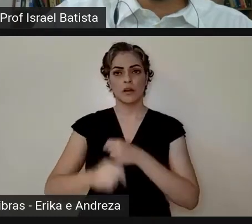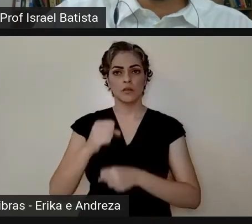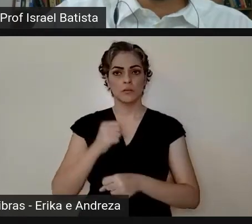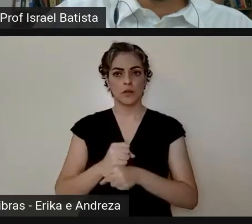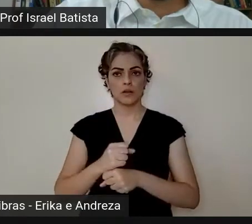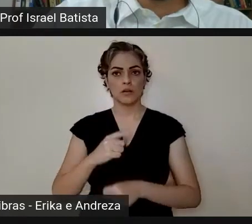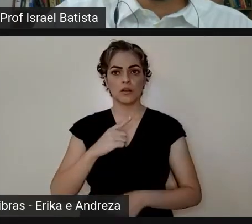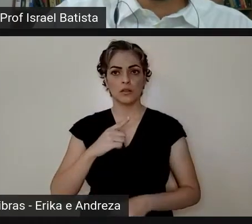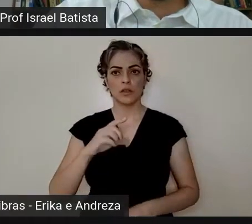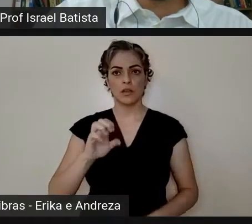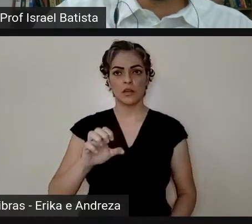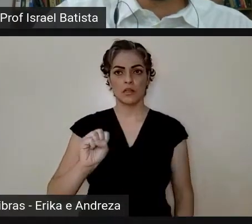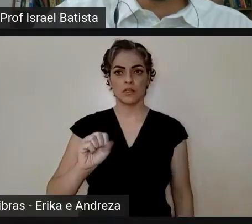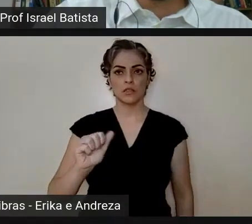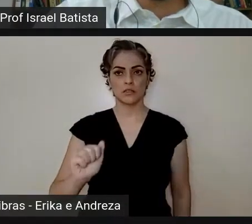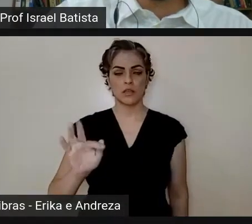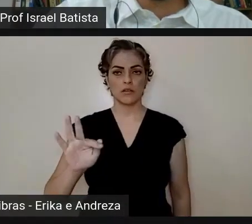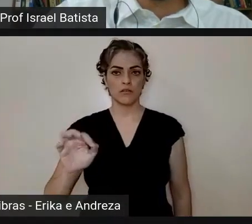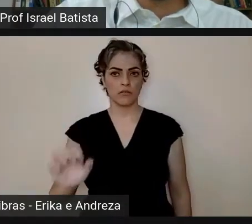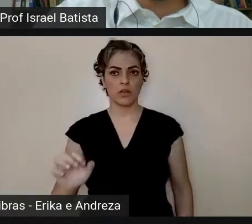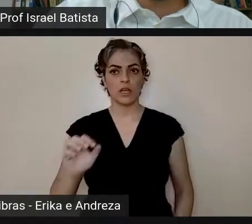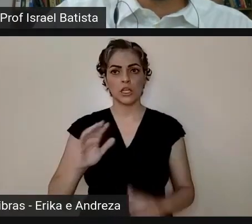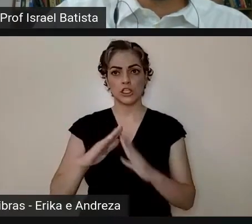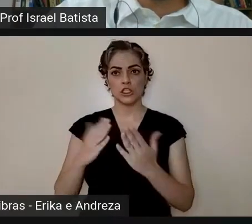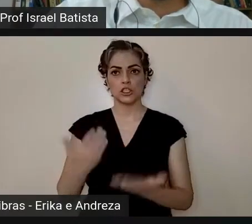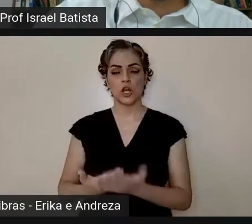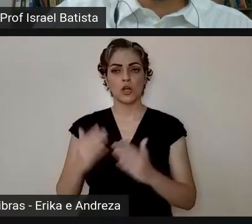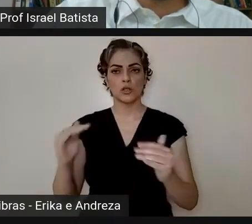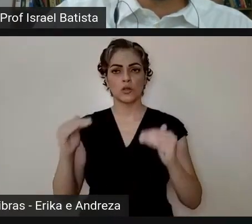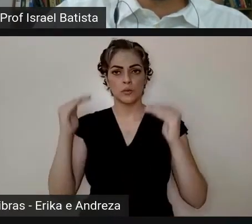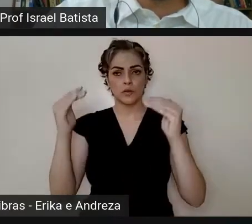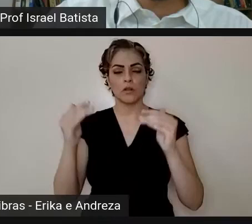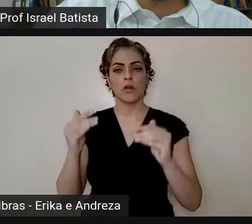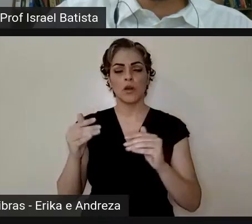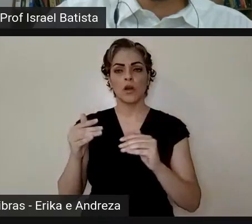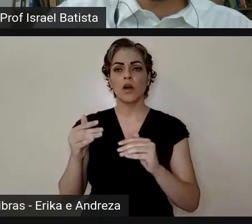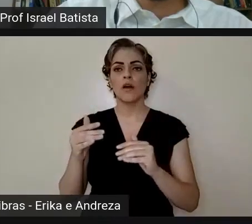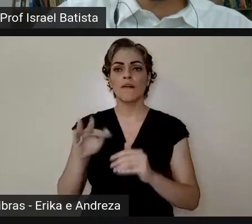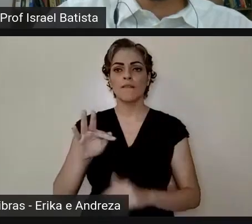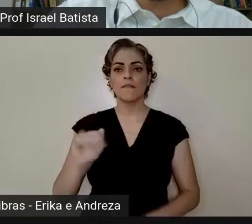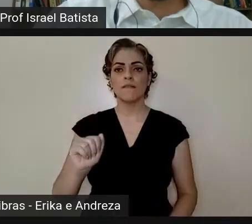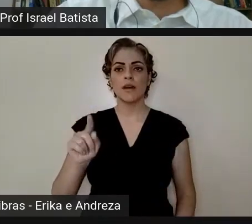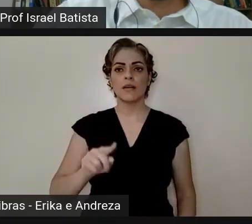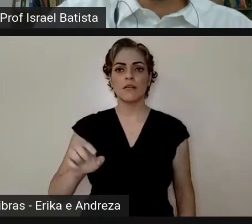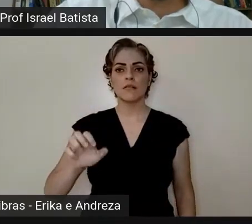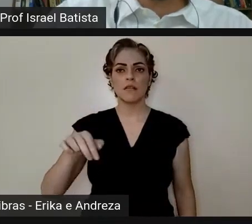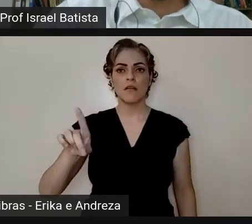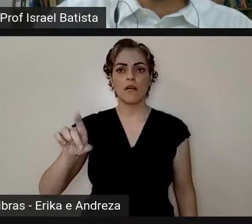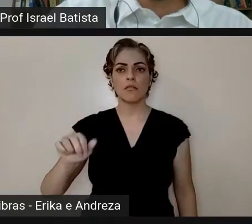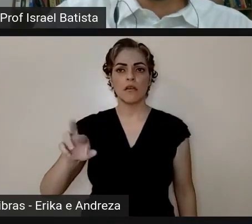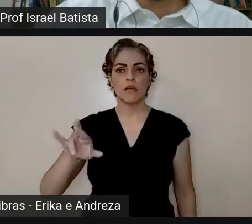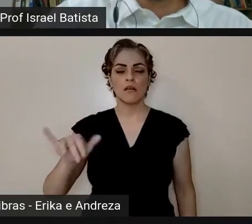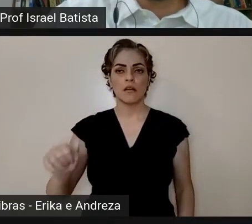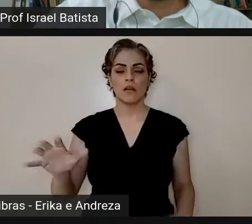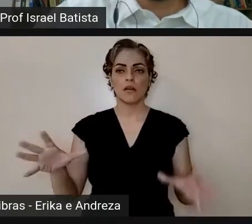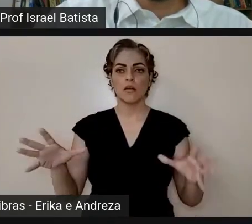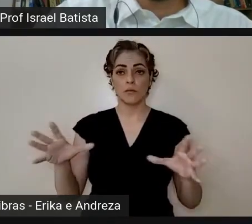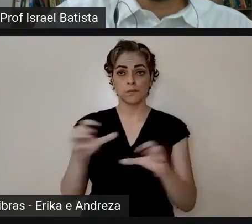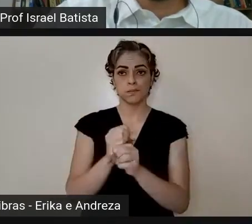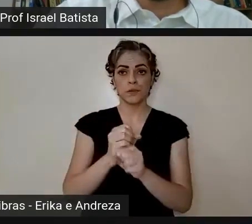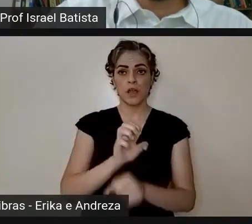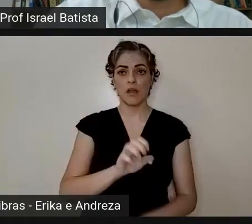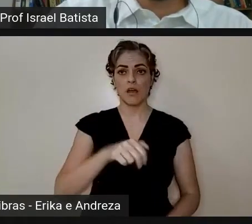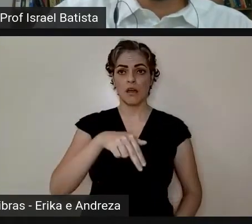Escola Superior Fazendária, da Administração Fazendária, que foi ali fundida com a ENAP, que muito bem absorveu